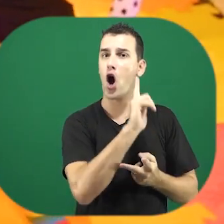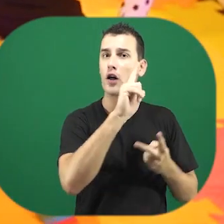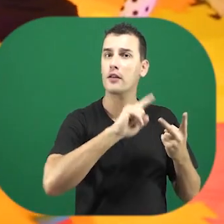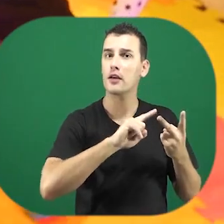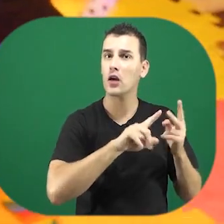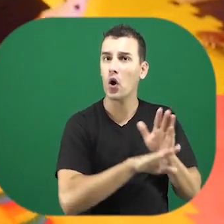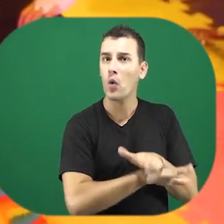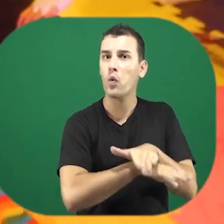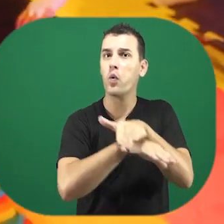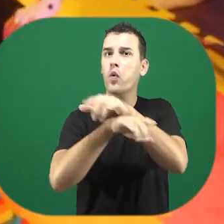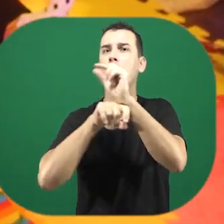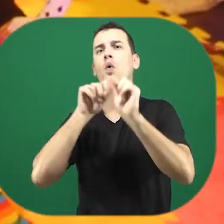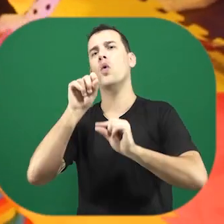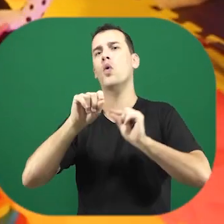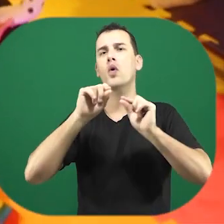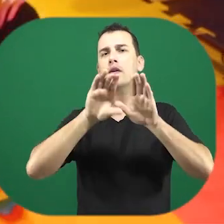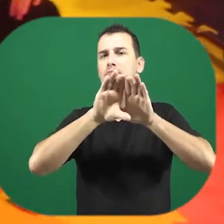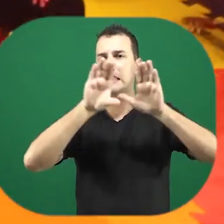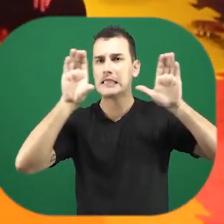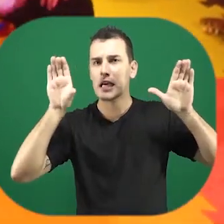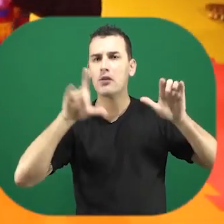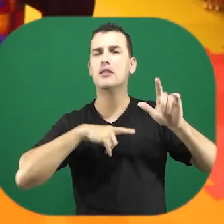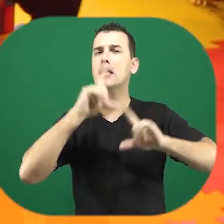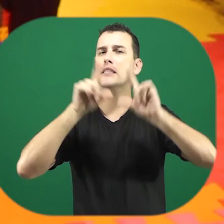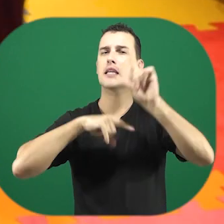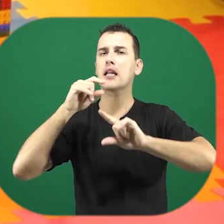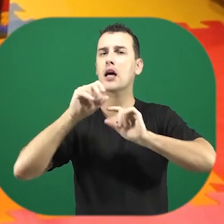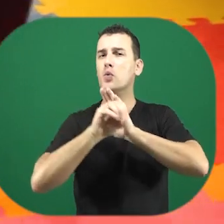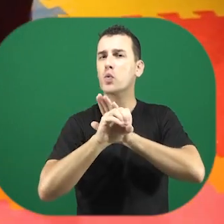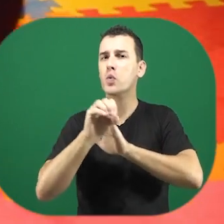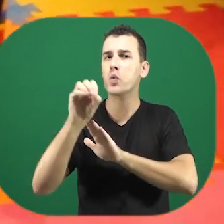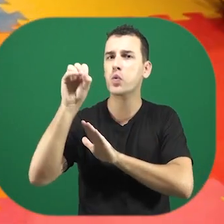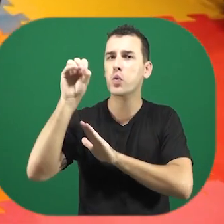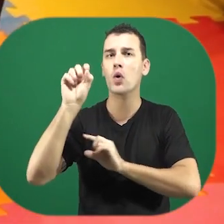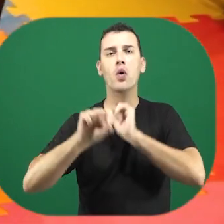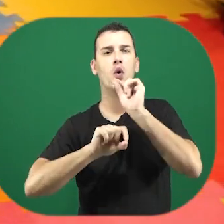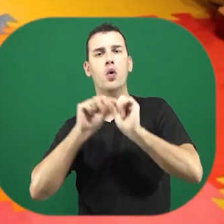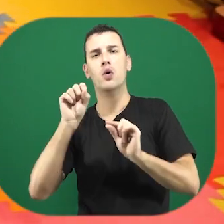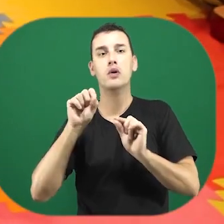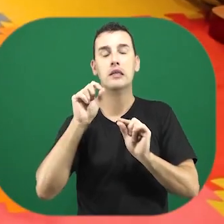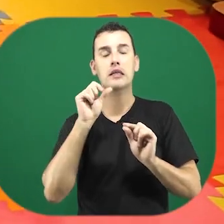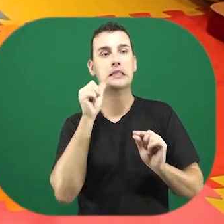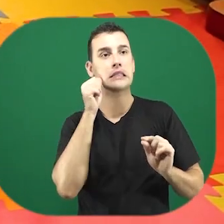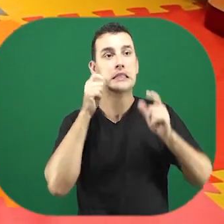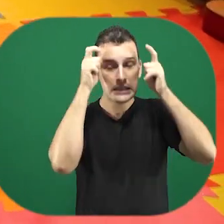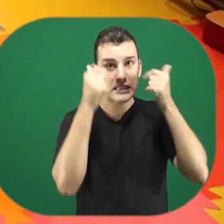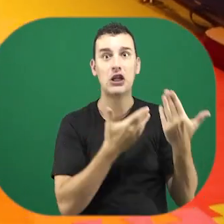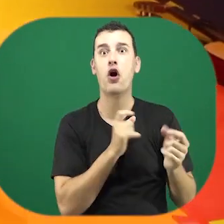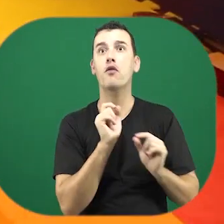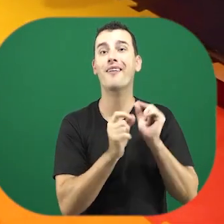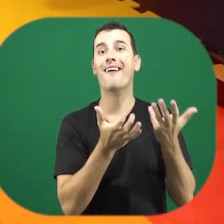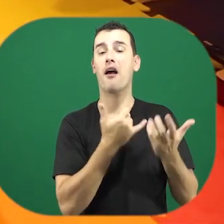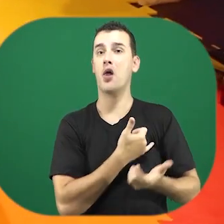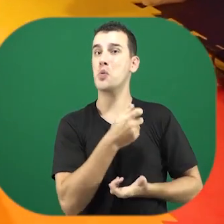falando do céu estrelado nas noites de lua cheia. Tudo que a princesinha mais nova queria era completar 15 anos para poder subir